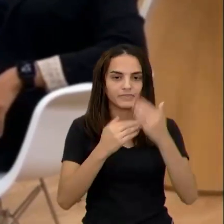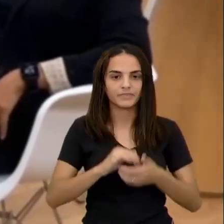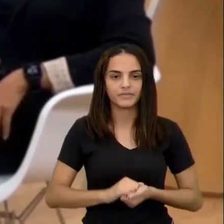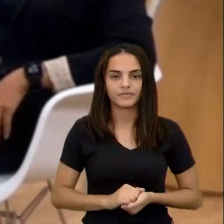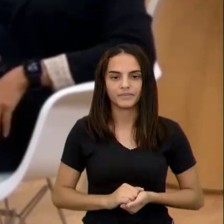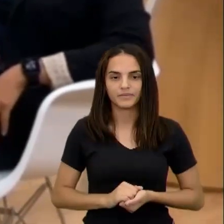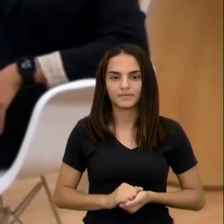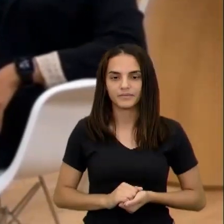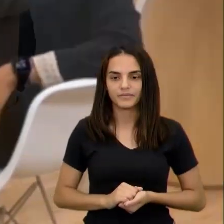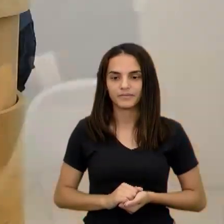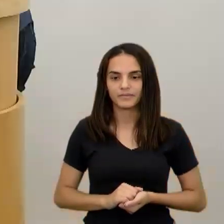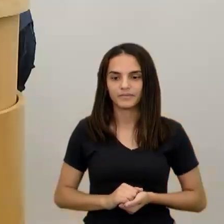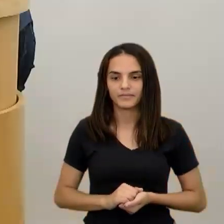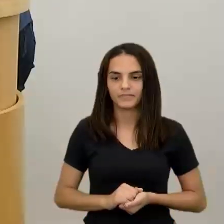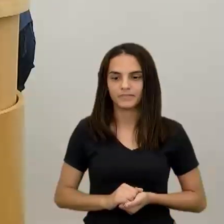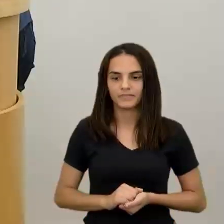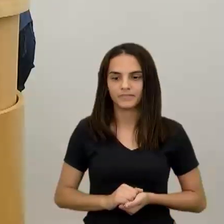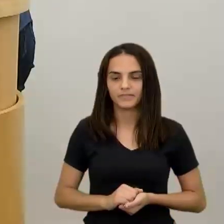Até mais.